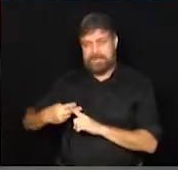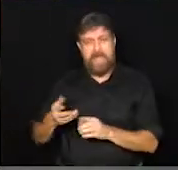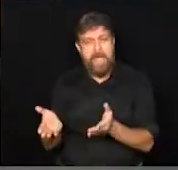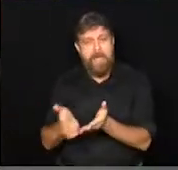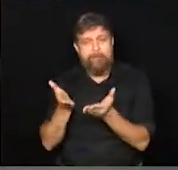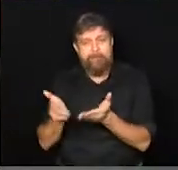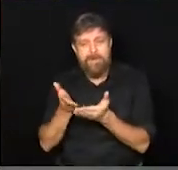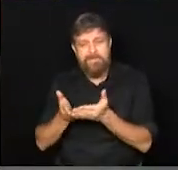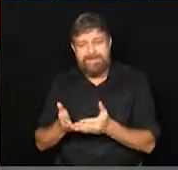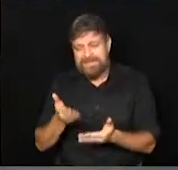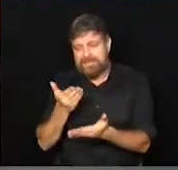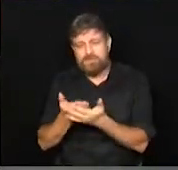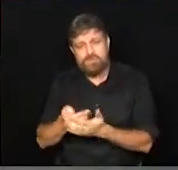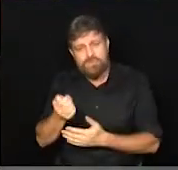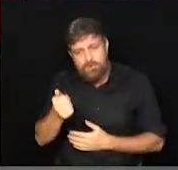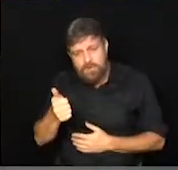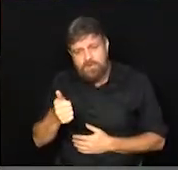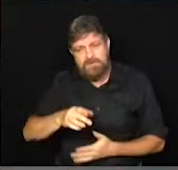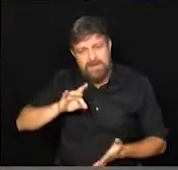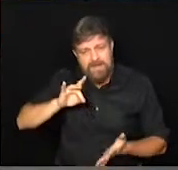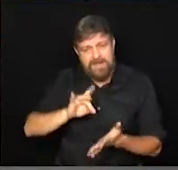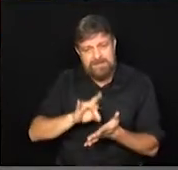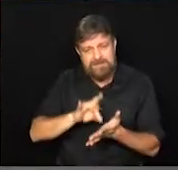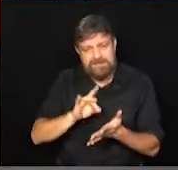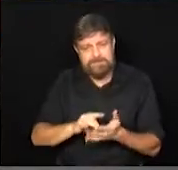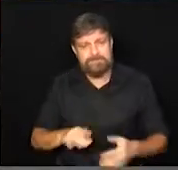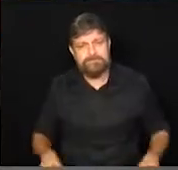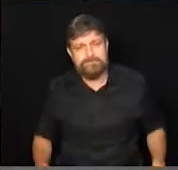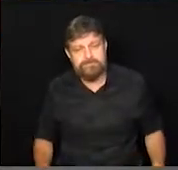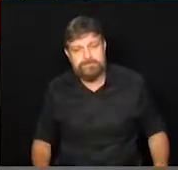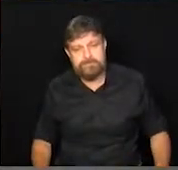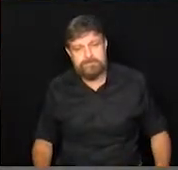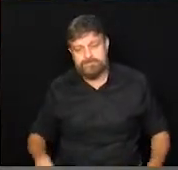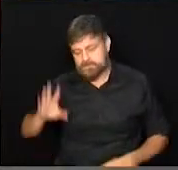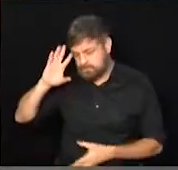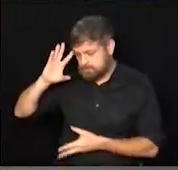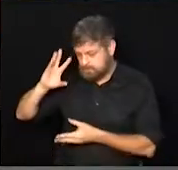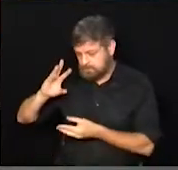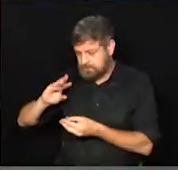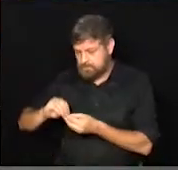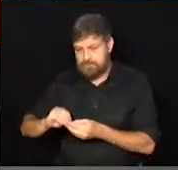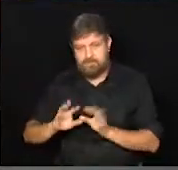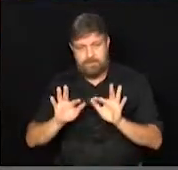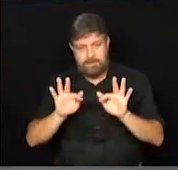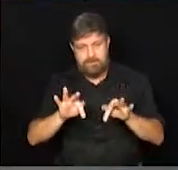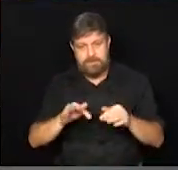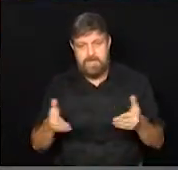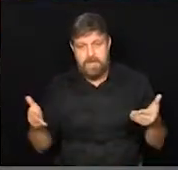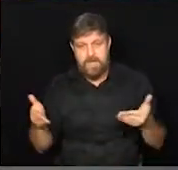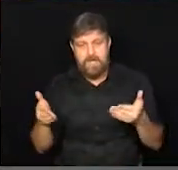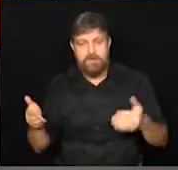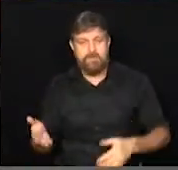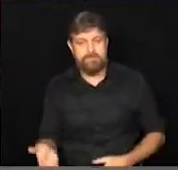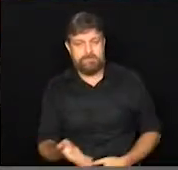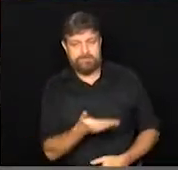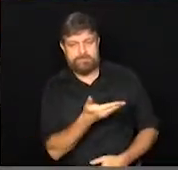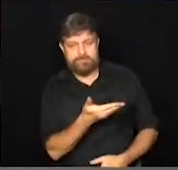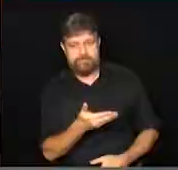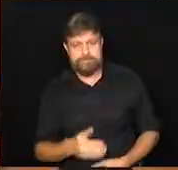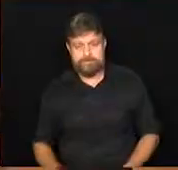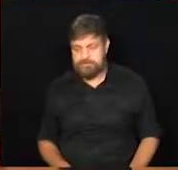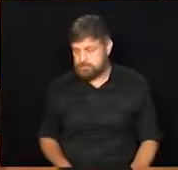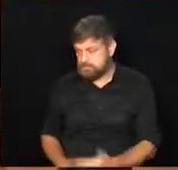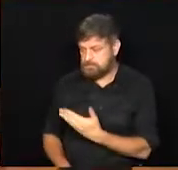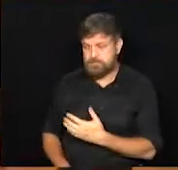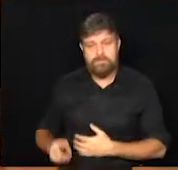baixa escolaridade, essa é uma realidade cada vez mais urgente. Então é isso, termino por aqui e passo a fala então para os meus colegas. Quem